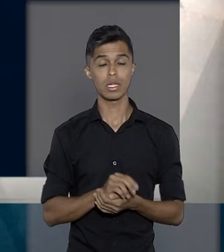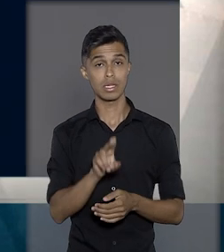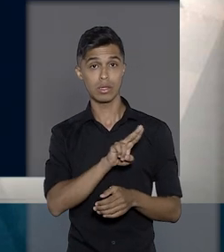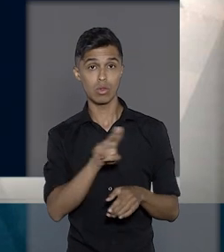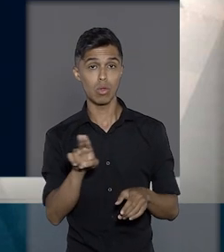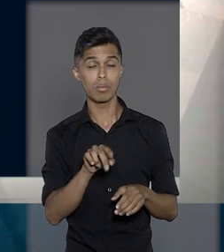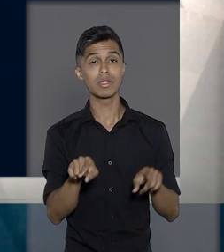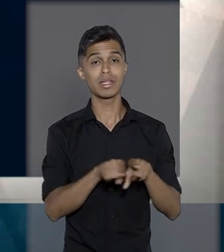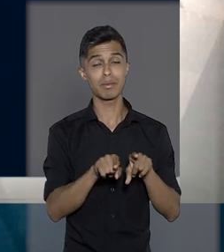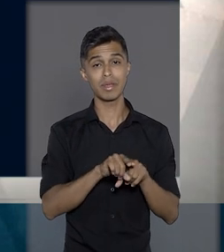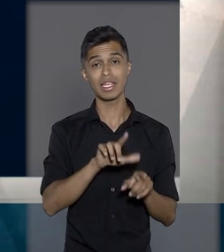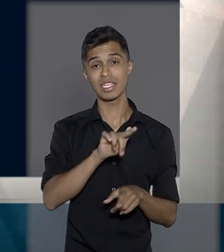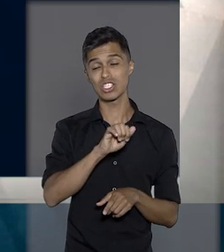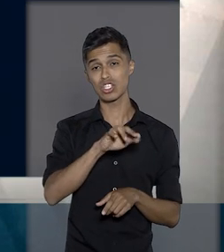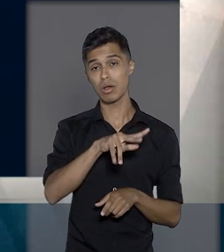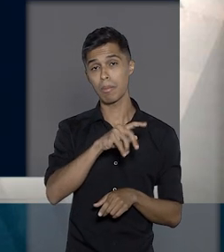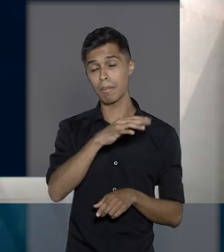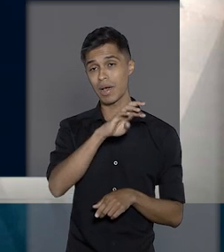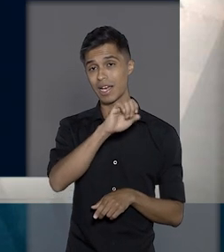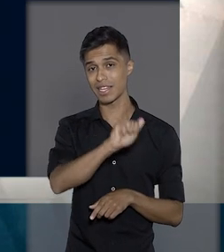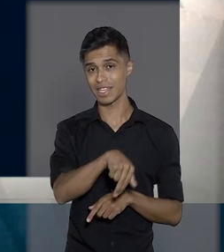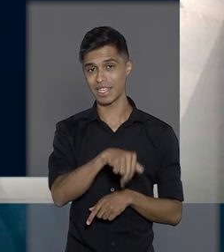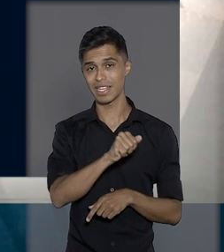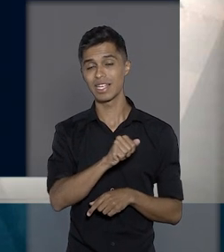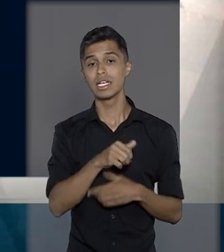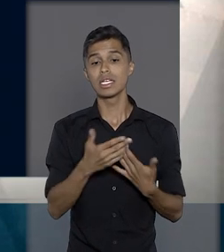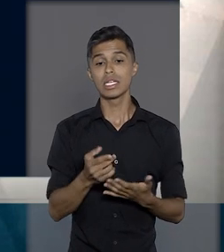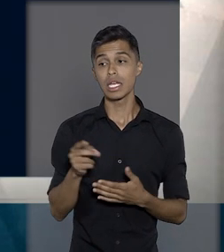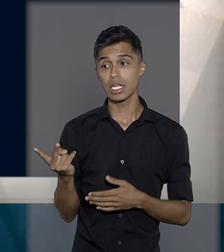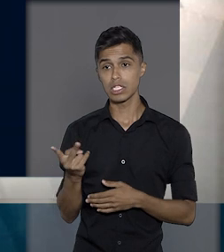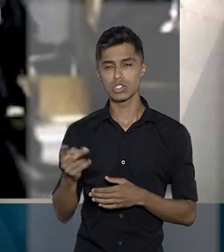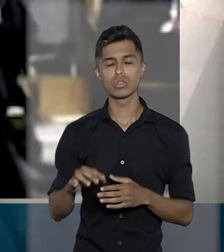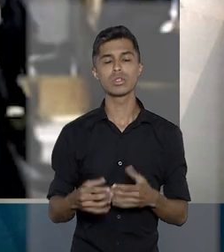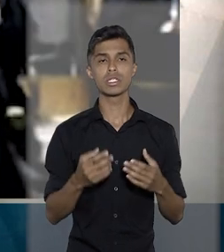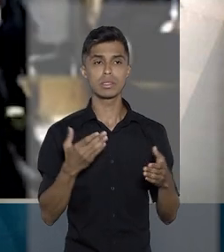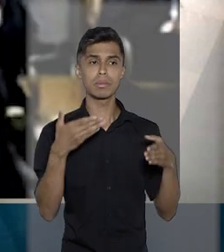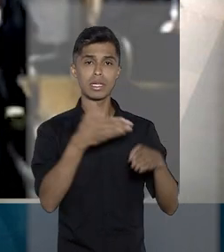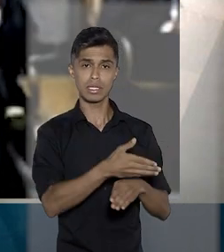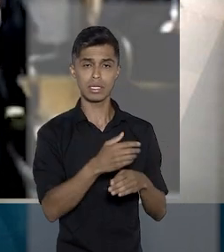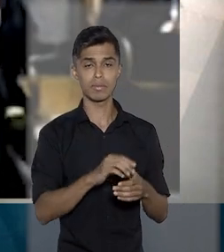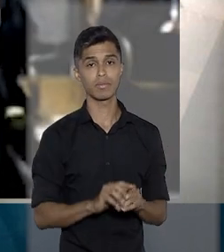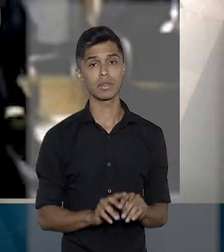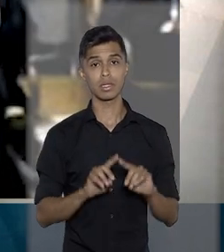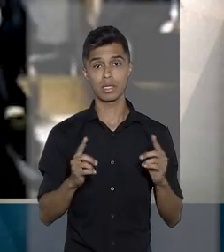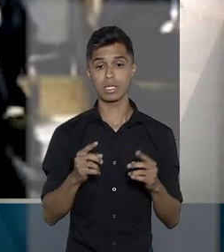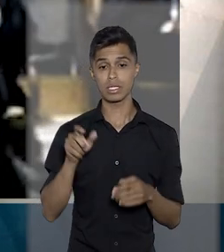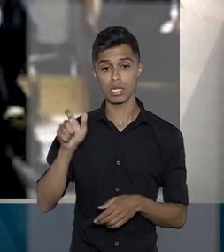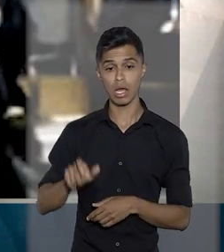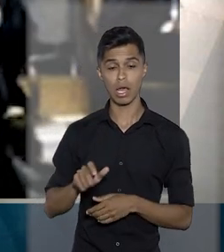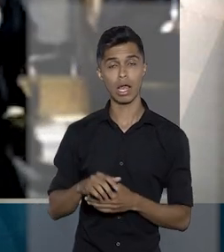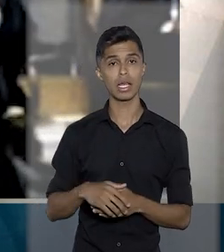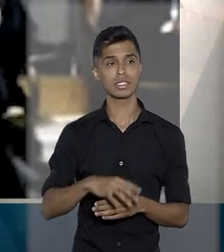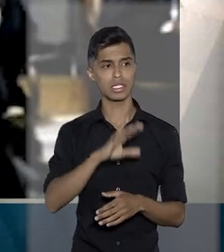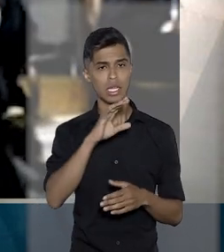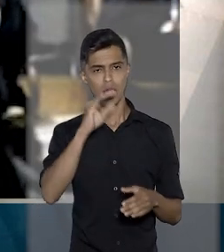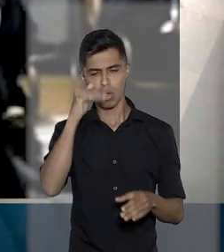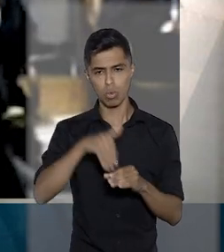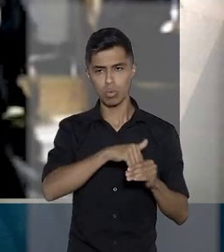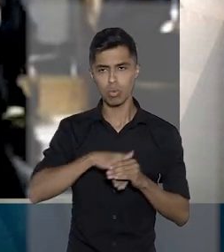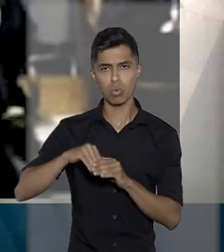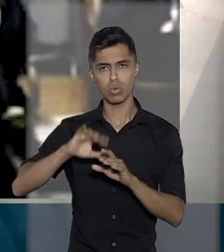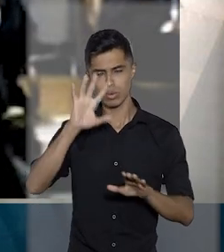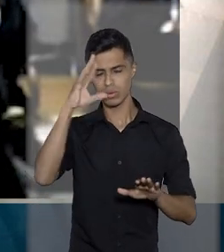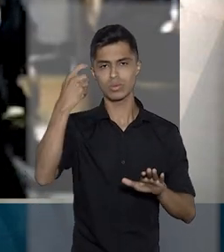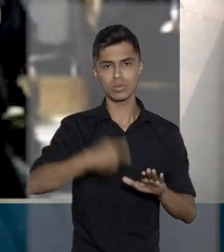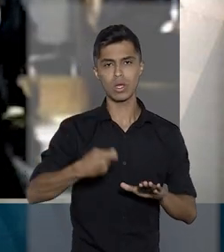chamado Legião Urbana dos quais são igualmente titulares em junho o ministro Antônio Carlos Ferreira anulou